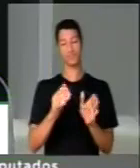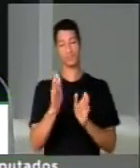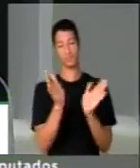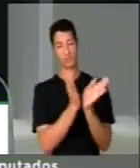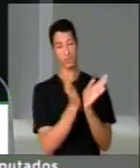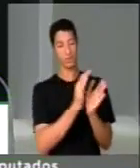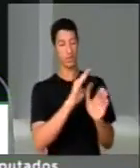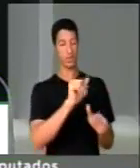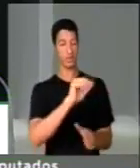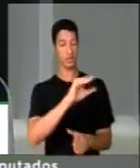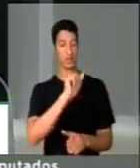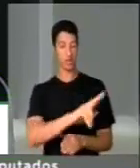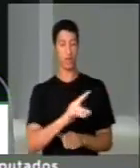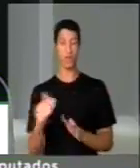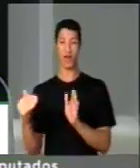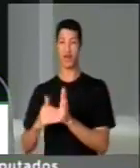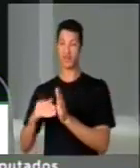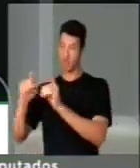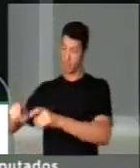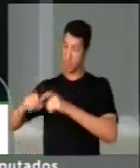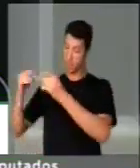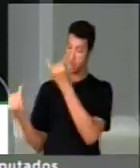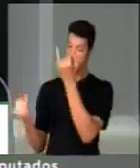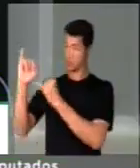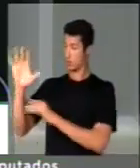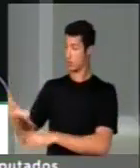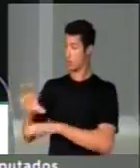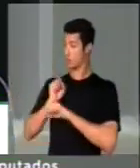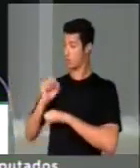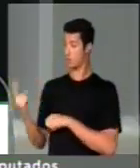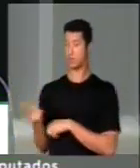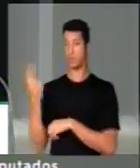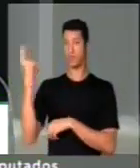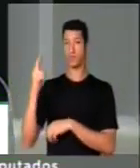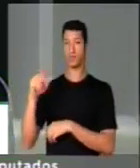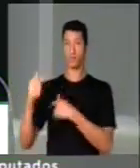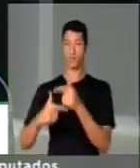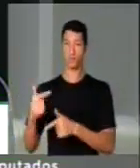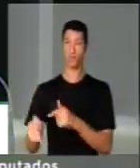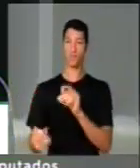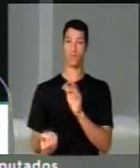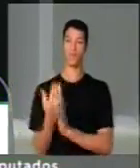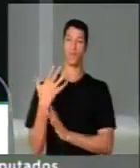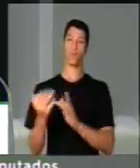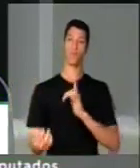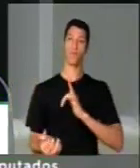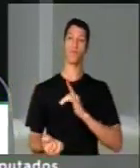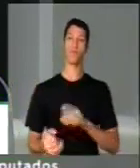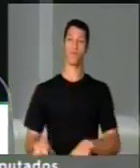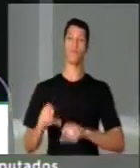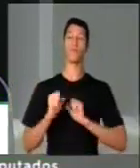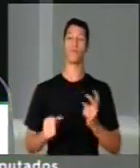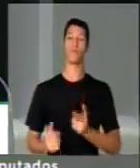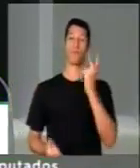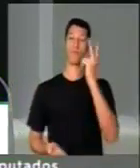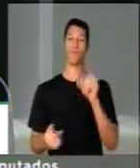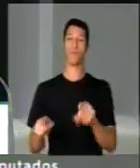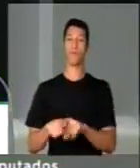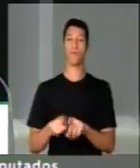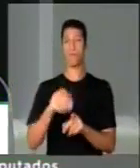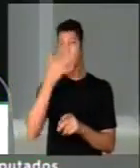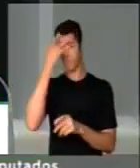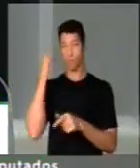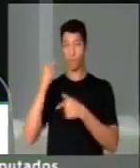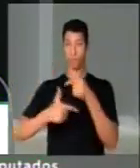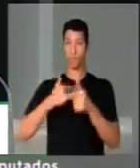da atividade do cacau até a agroindústria, apropriando valores à atividade dos produtores, apropriando valores